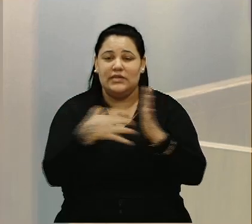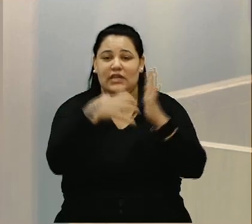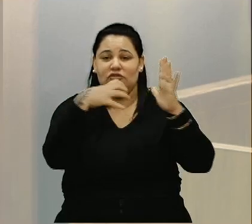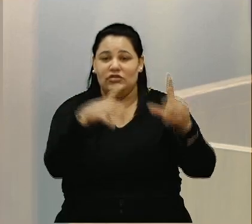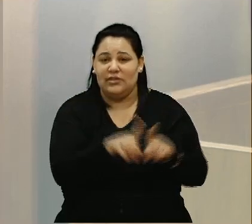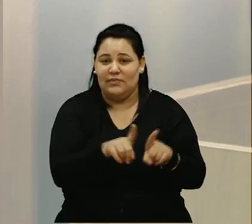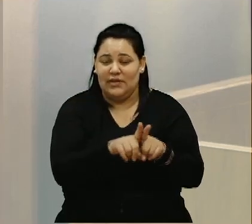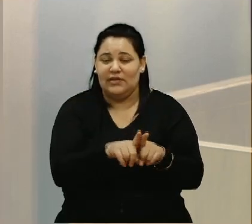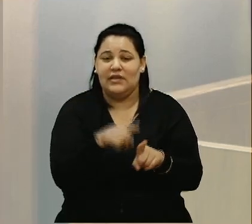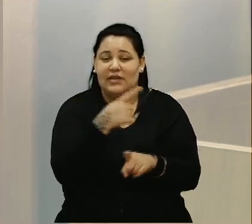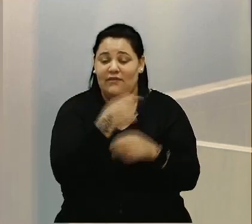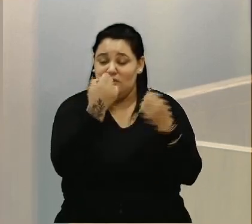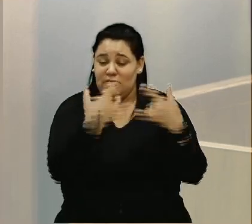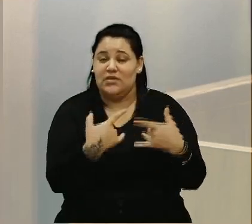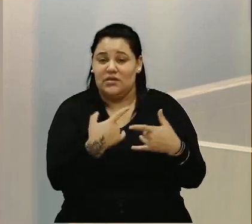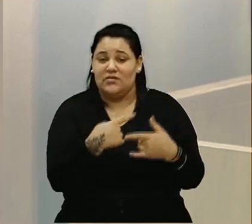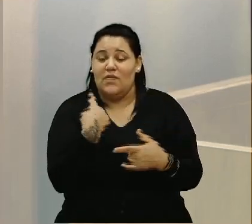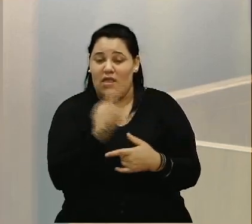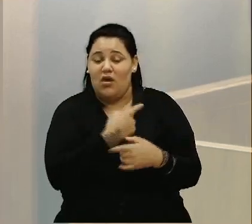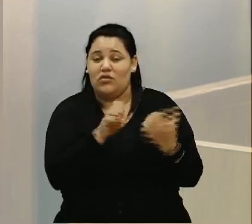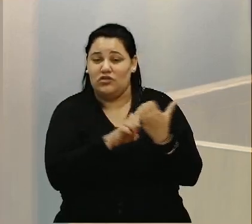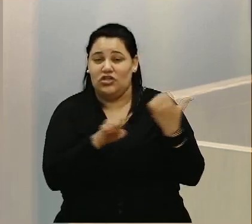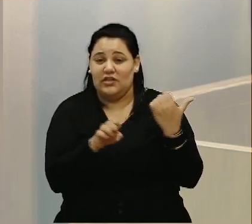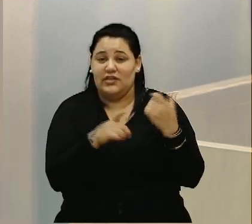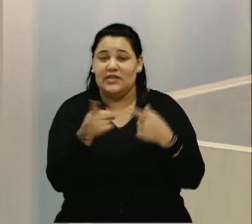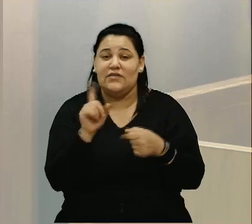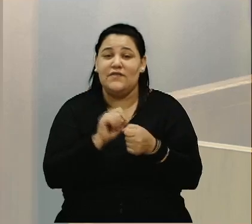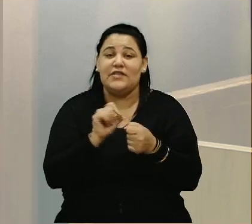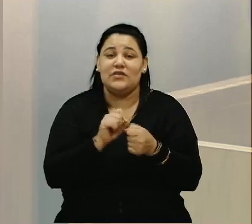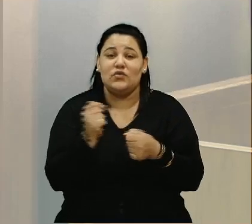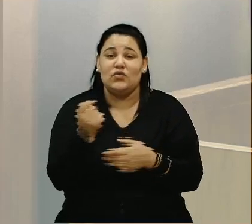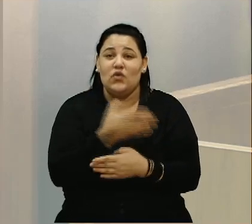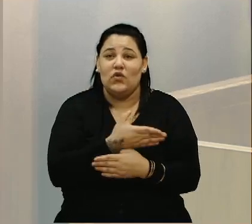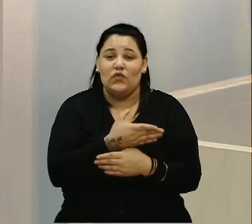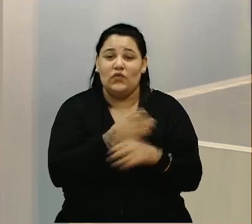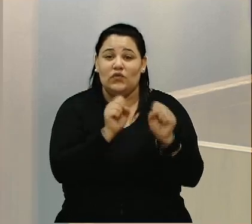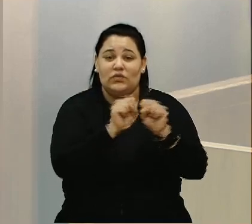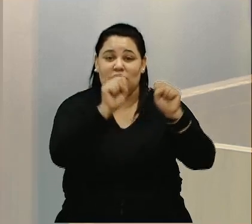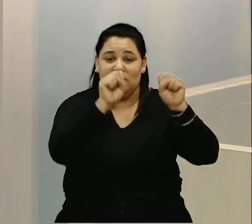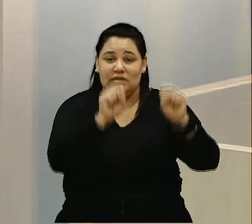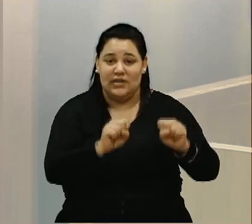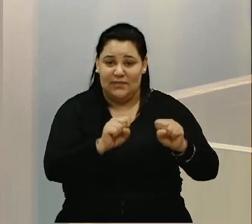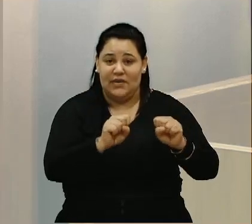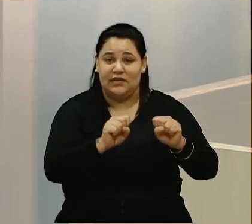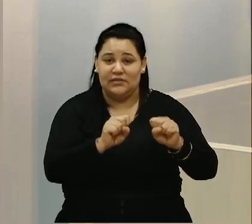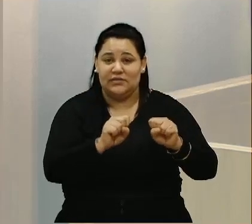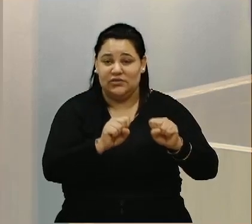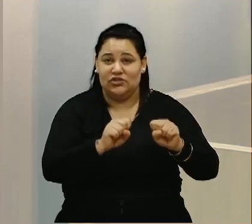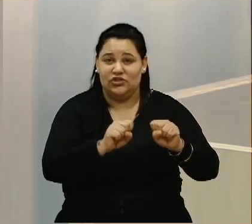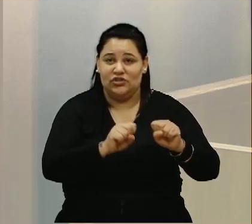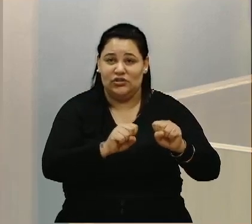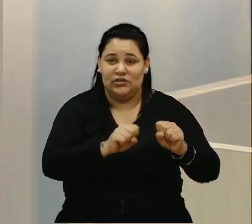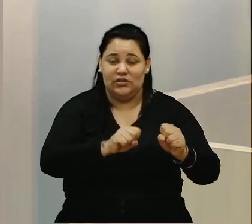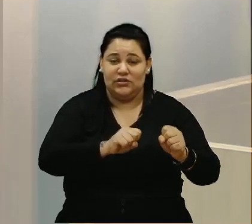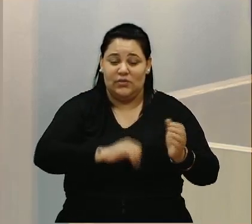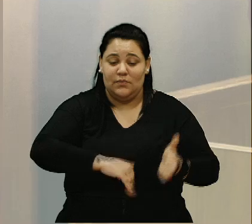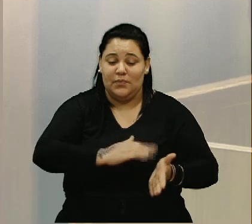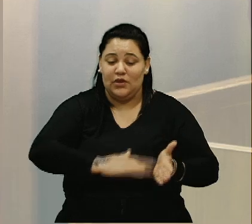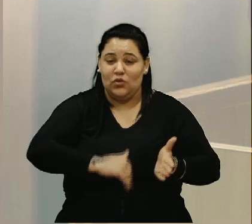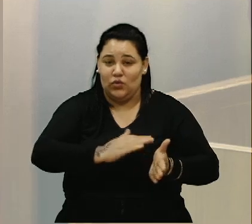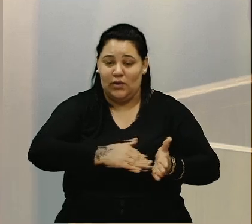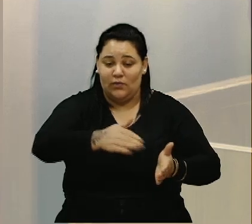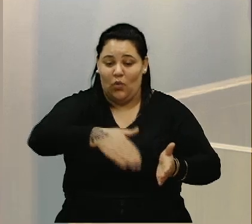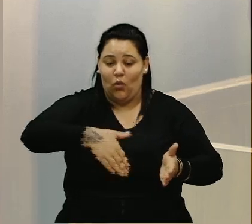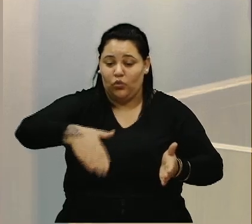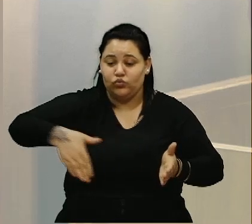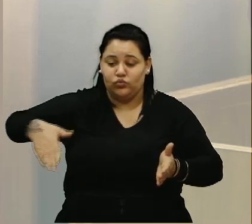estavam comentando com nós que estão fazendo um novo sistema de faixa, né? Se uma faixa mais